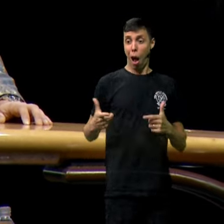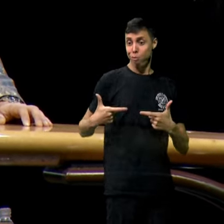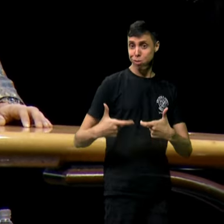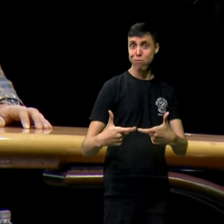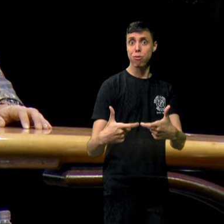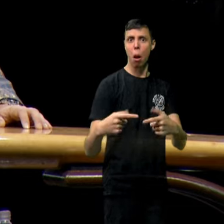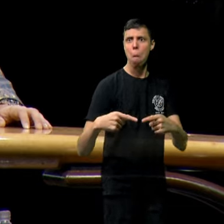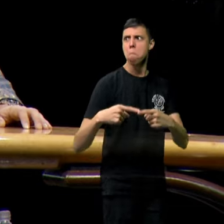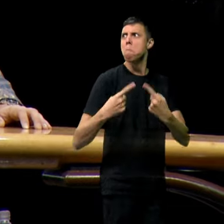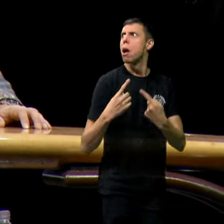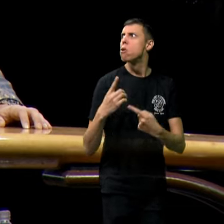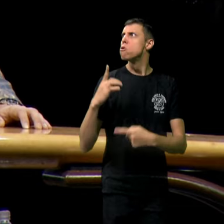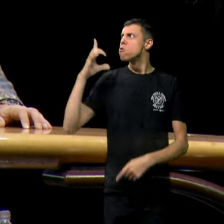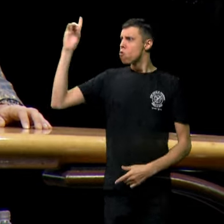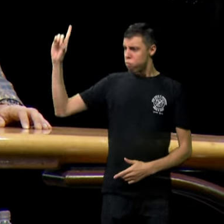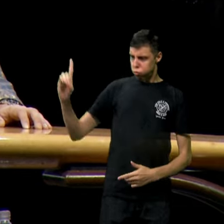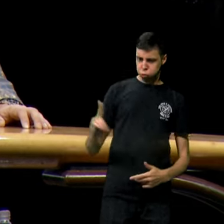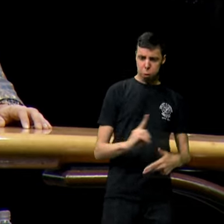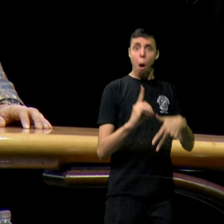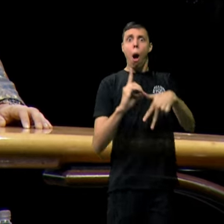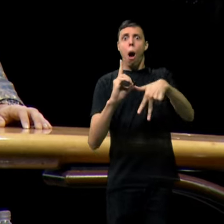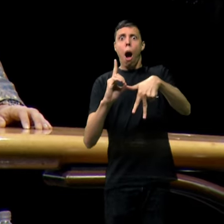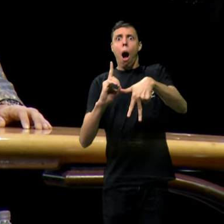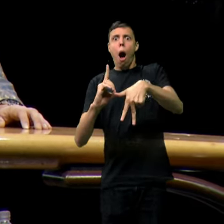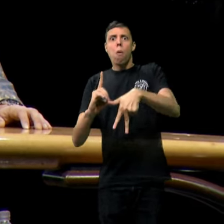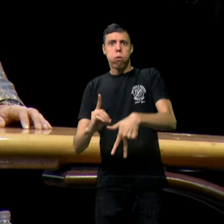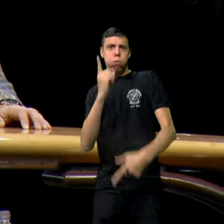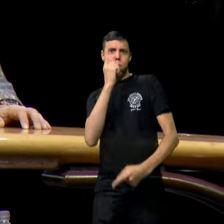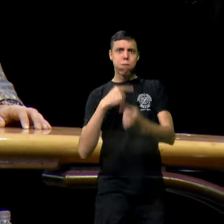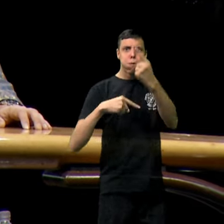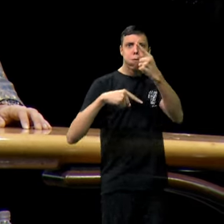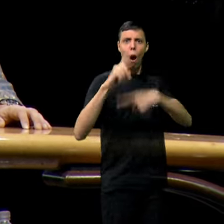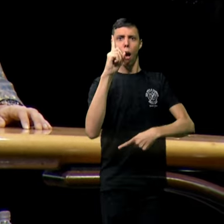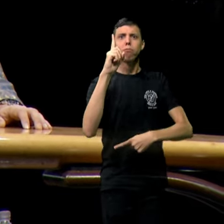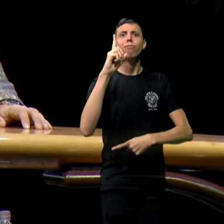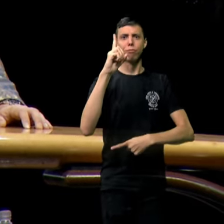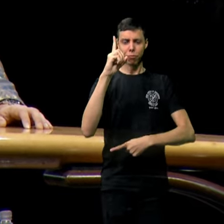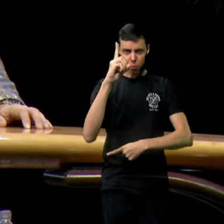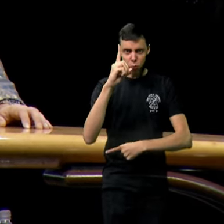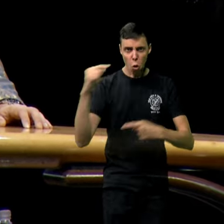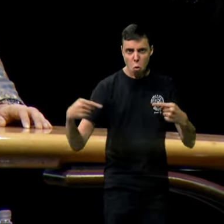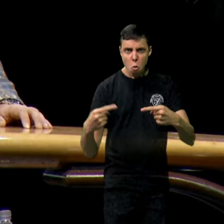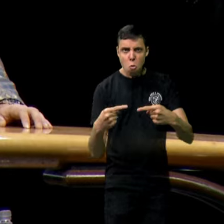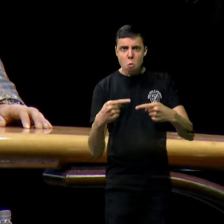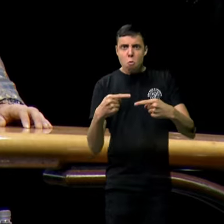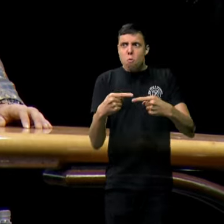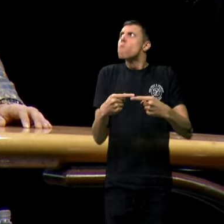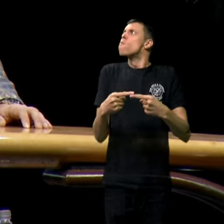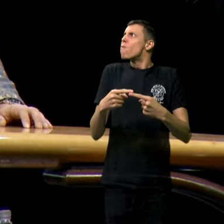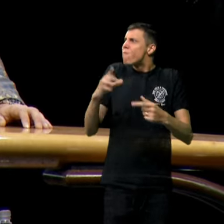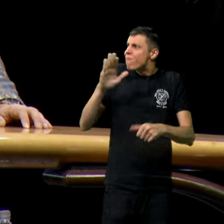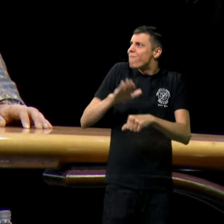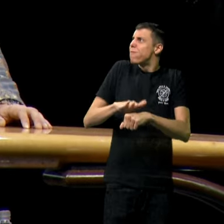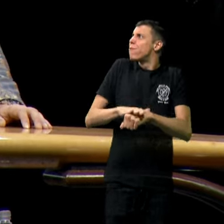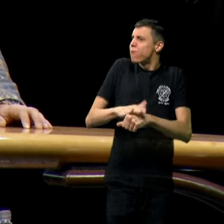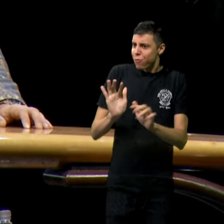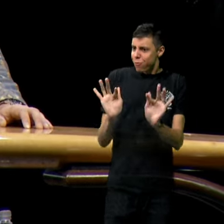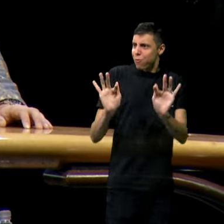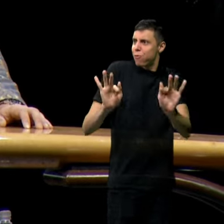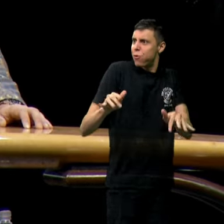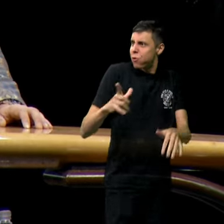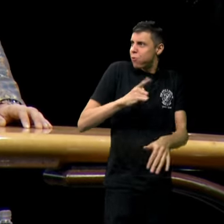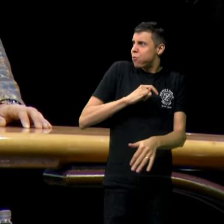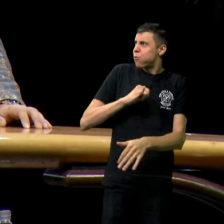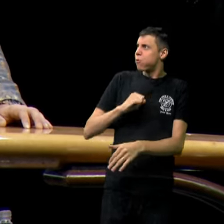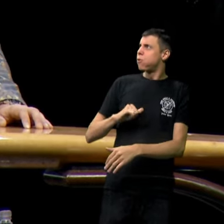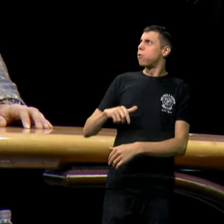te levanta o Senhor. Te restaura o Senhor. Ele cumpre o seu propósito em você. Ao fim, Ele te dá nova unção, te